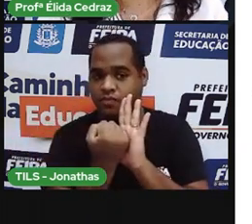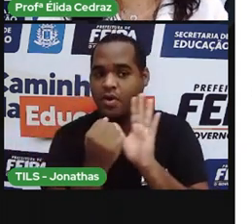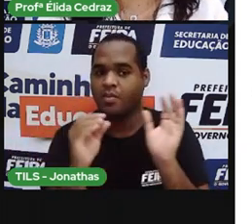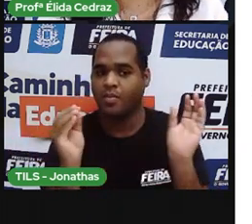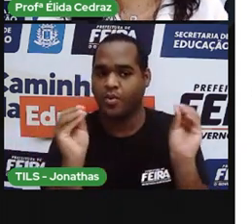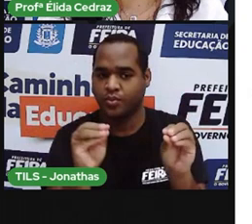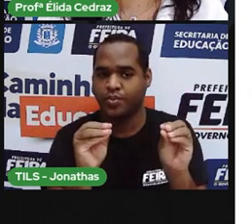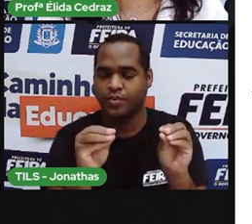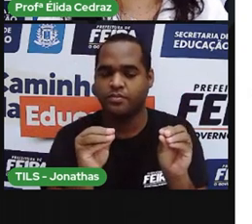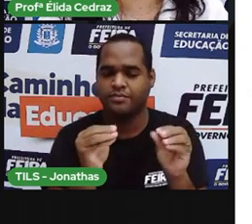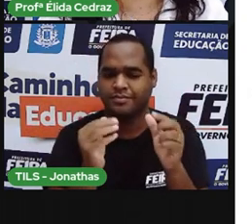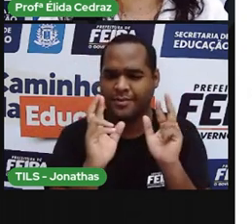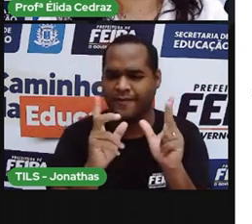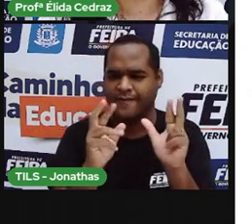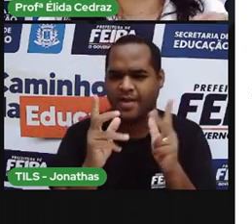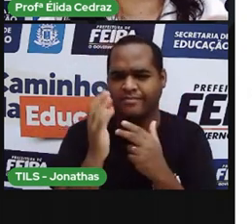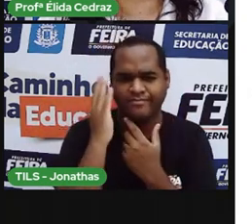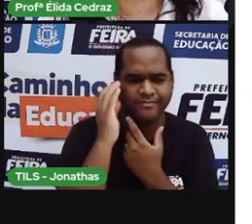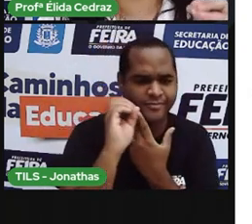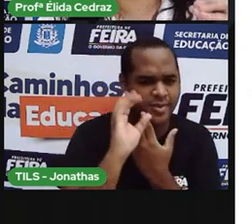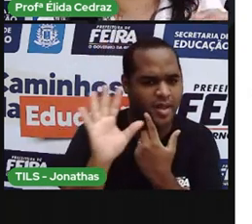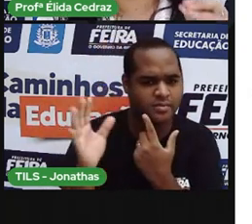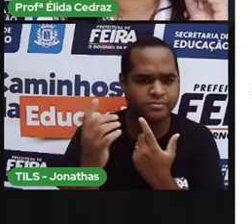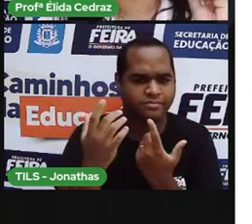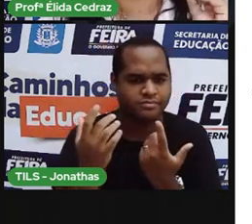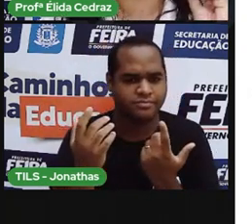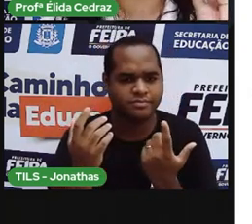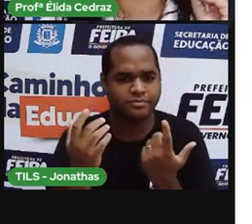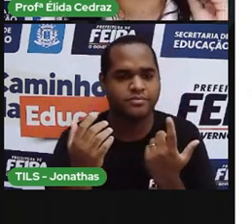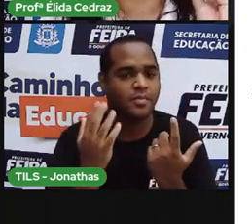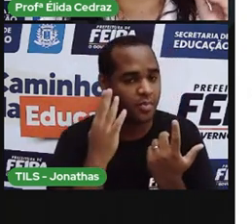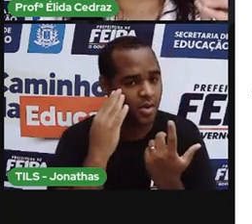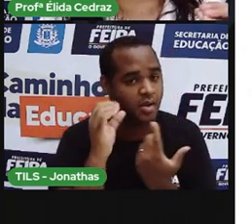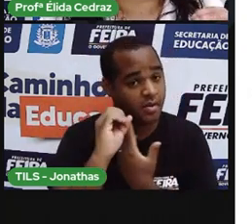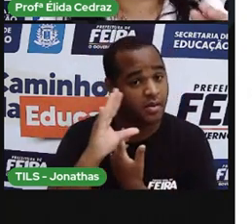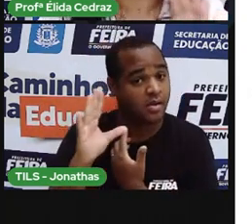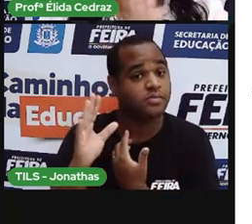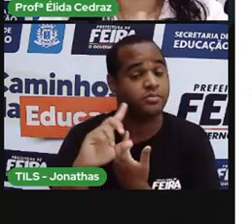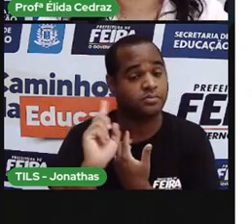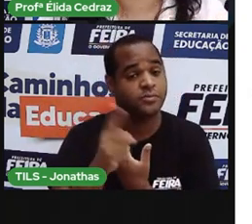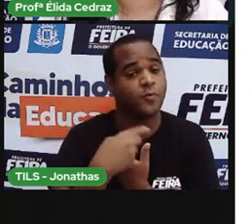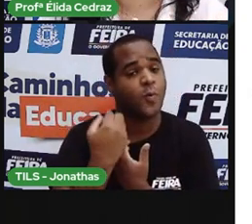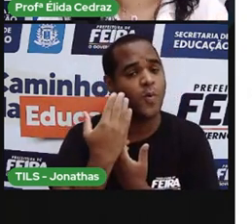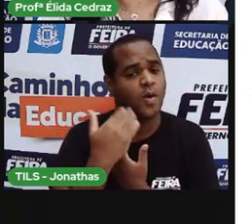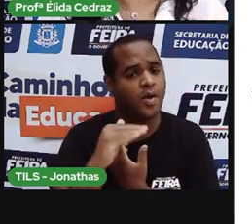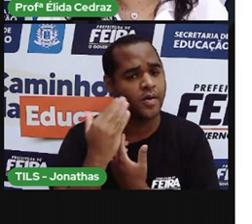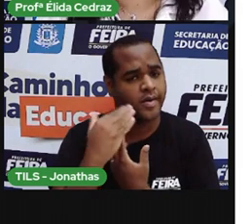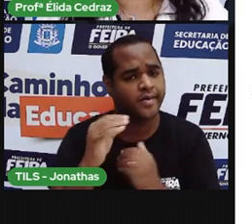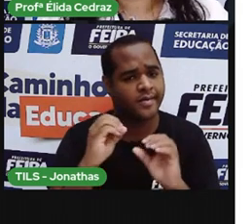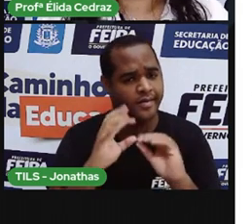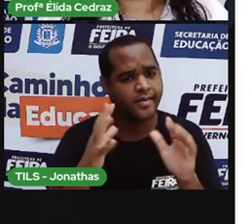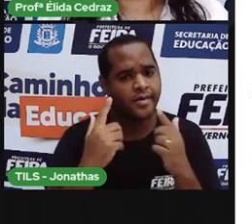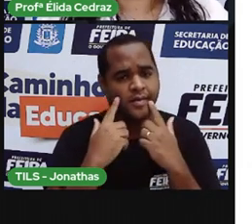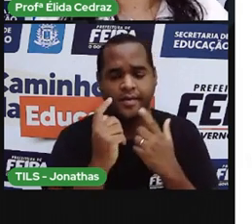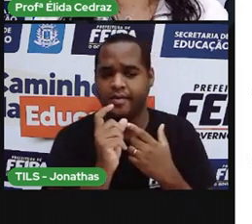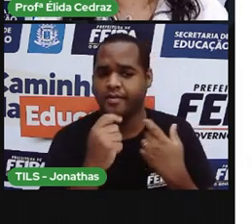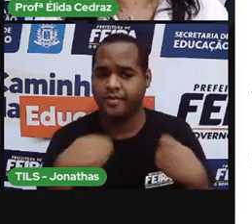Não é diferente? Agora já dá para você entender sem precisar da imagem.